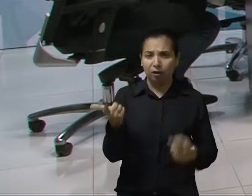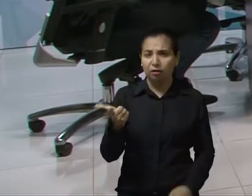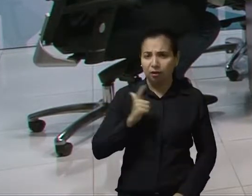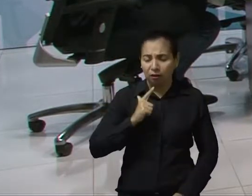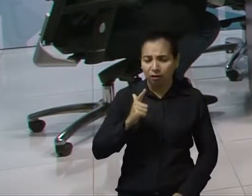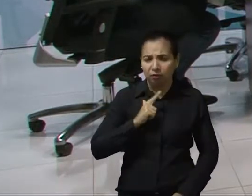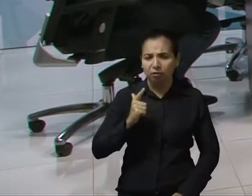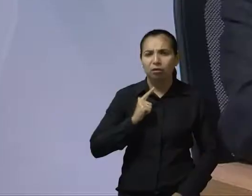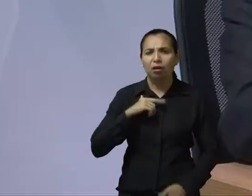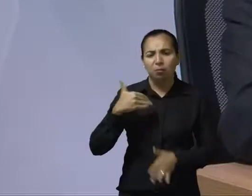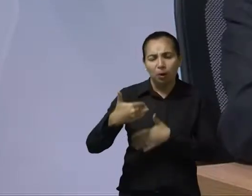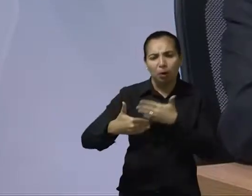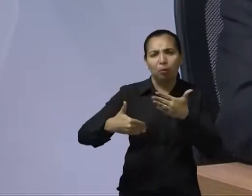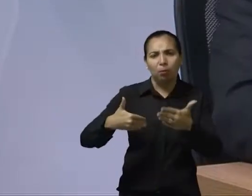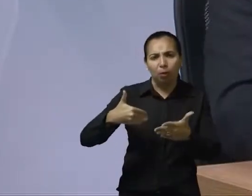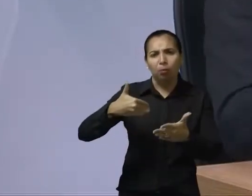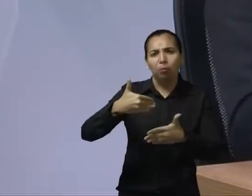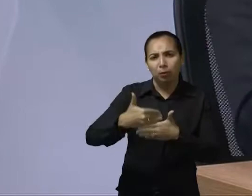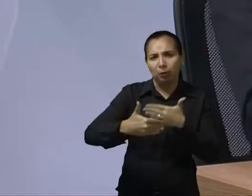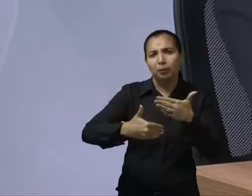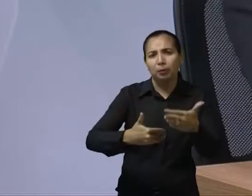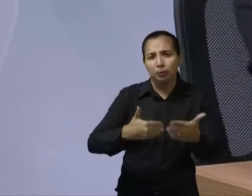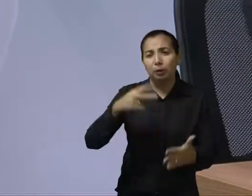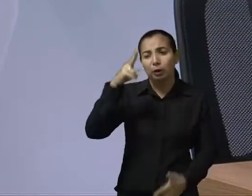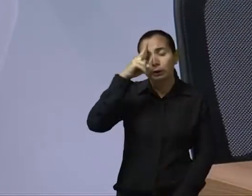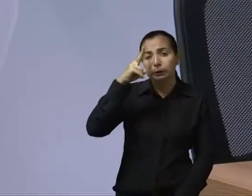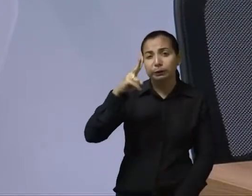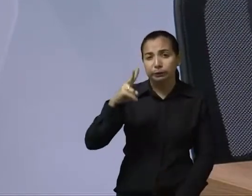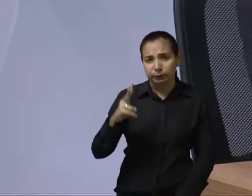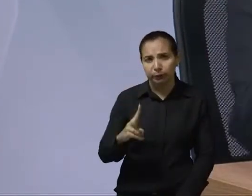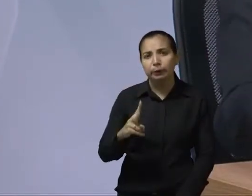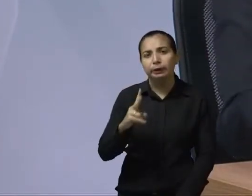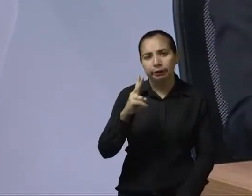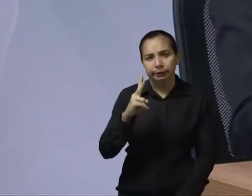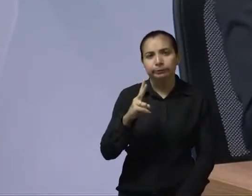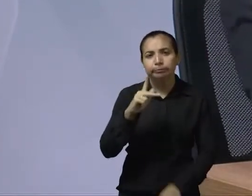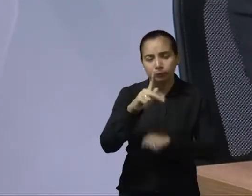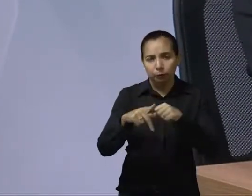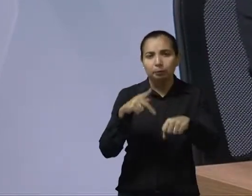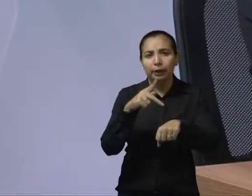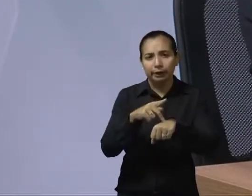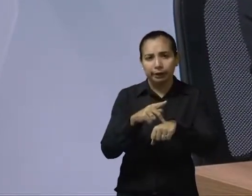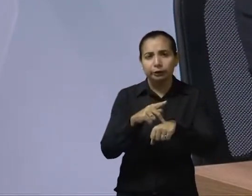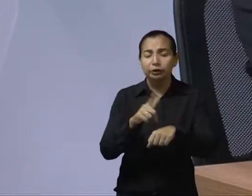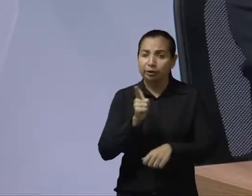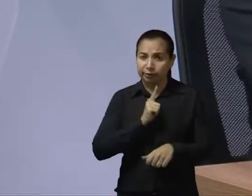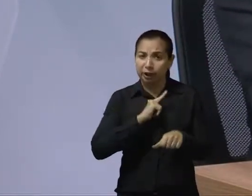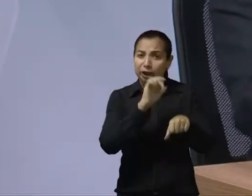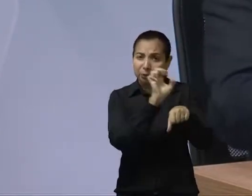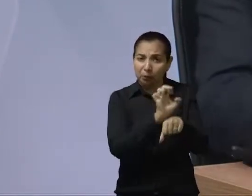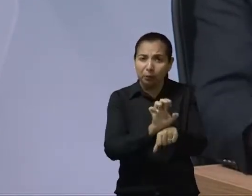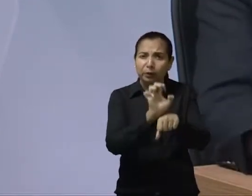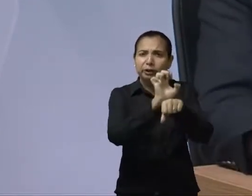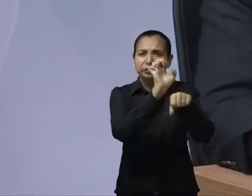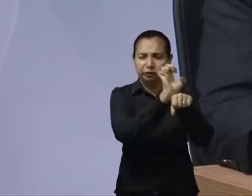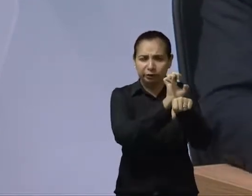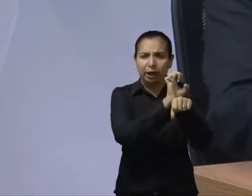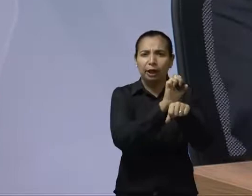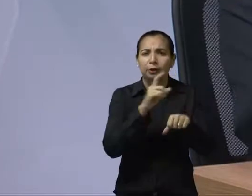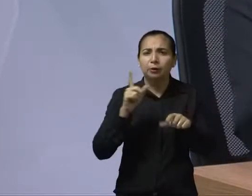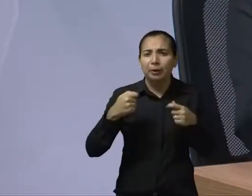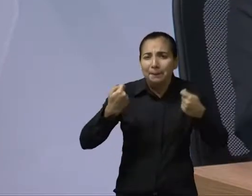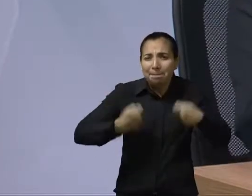da história deste país, né? E, sobretudo, nos estados mais vulneráveis, né? No caso, os estados do